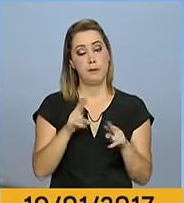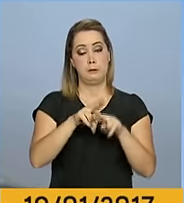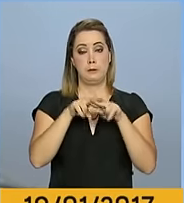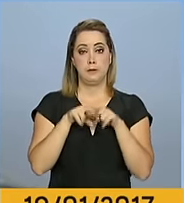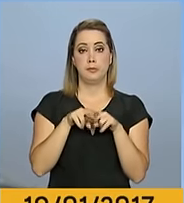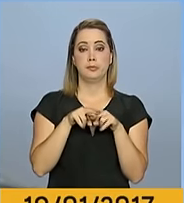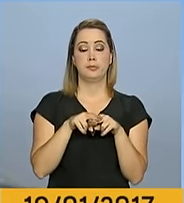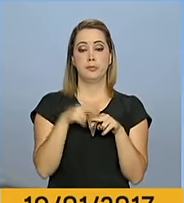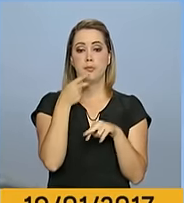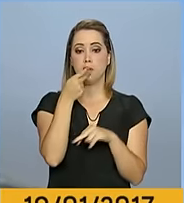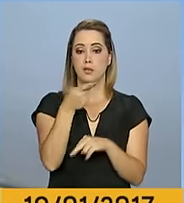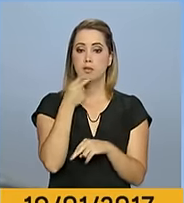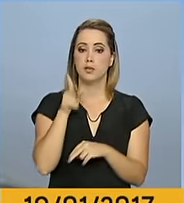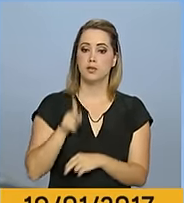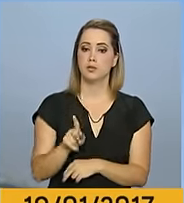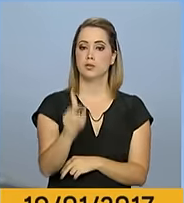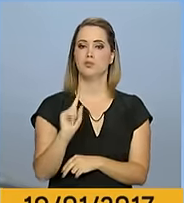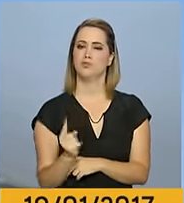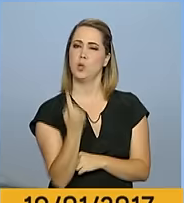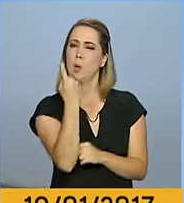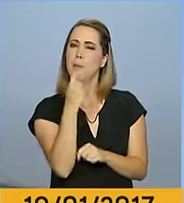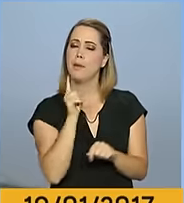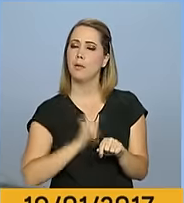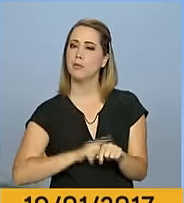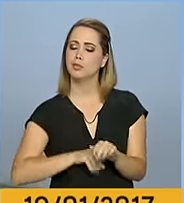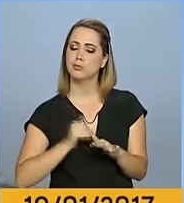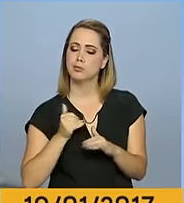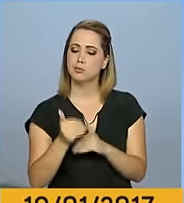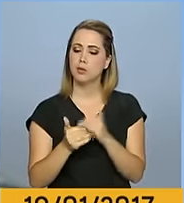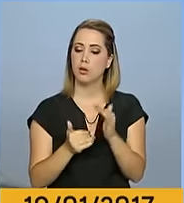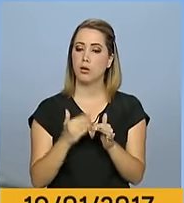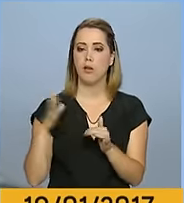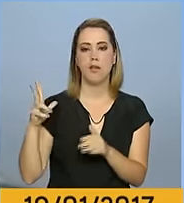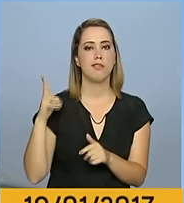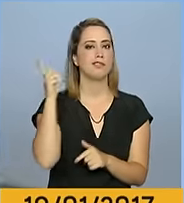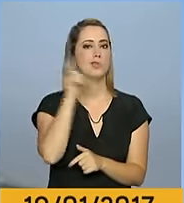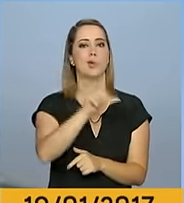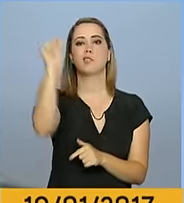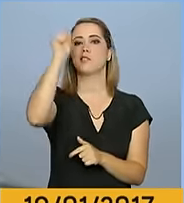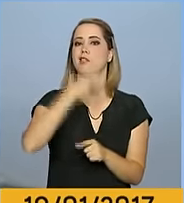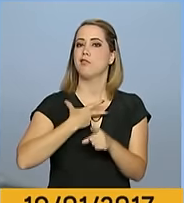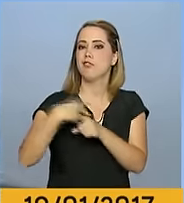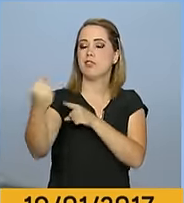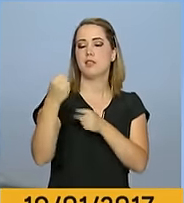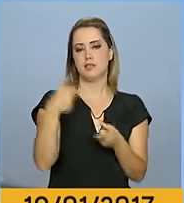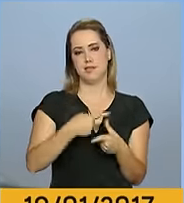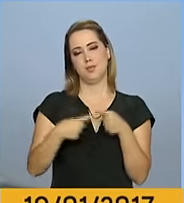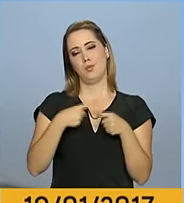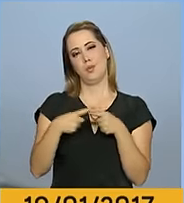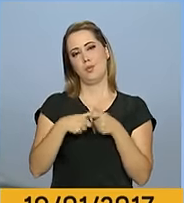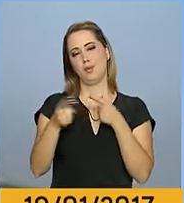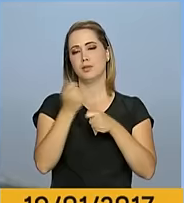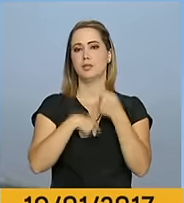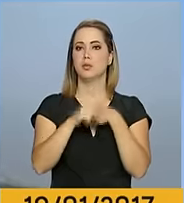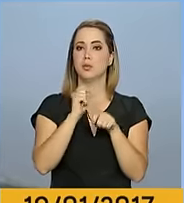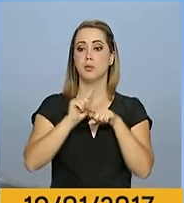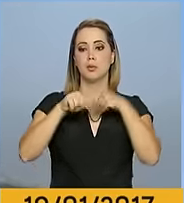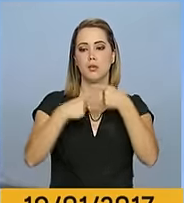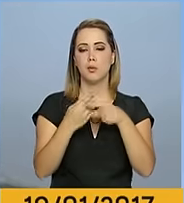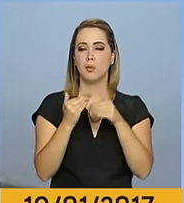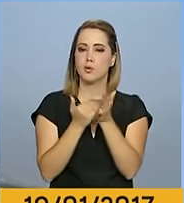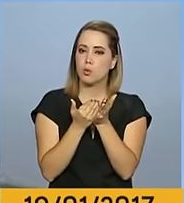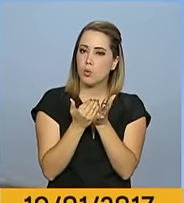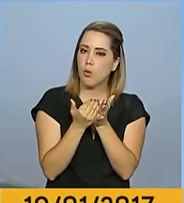sempre, o primeiro passo é superar a recessão. Superada a recessão, é que nós vamos para o